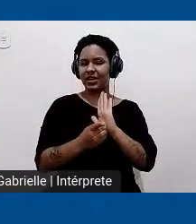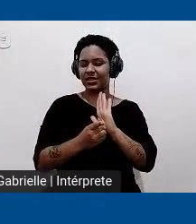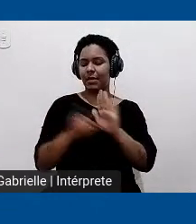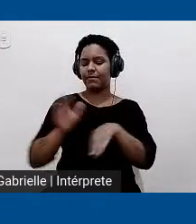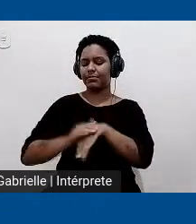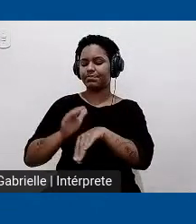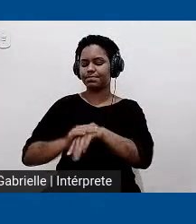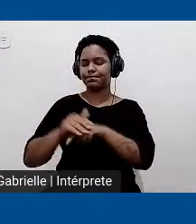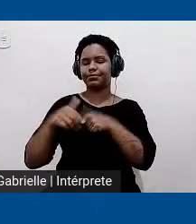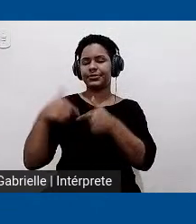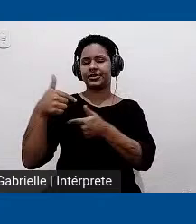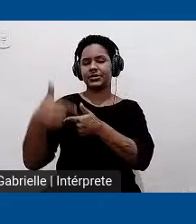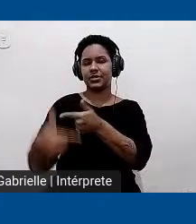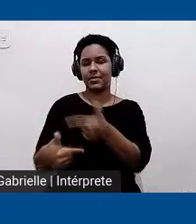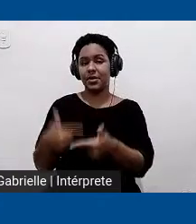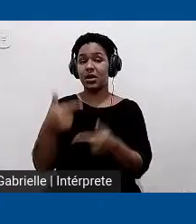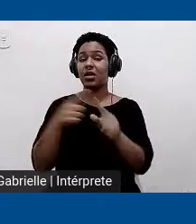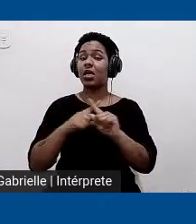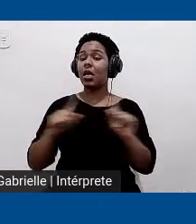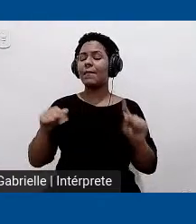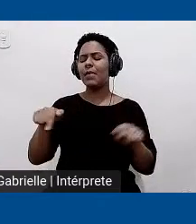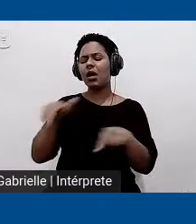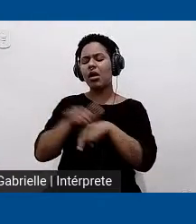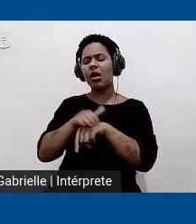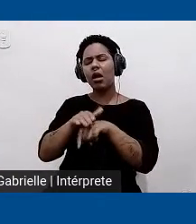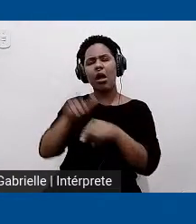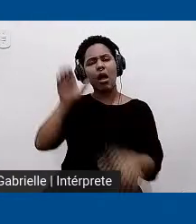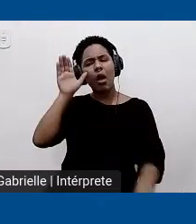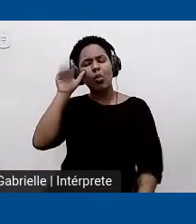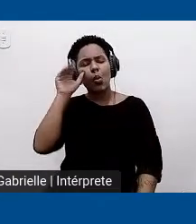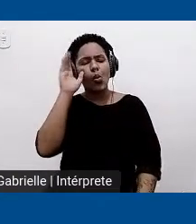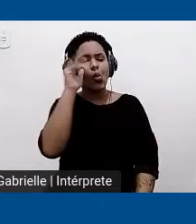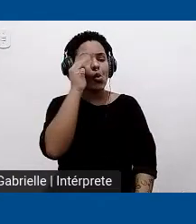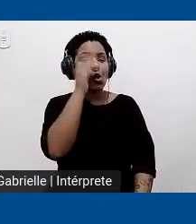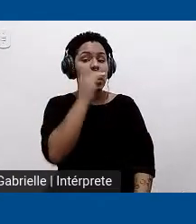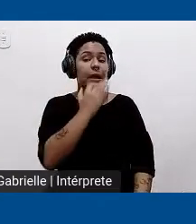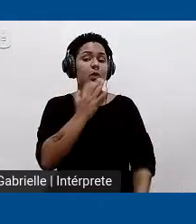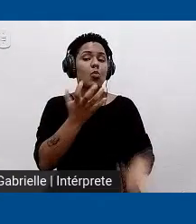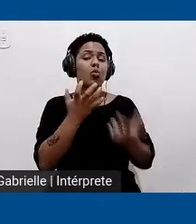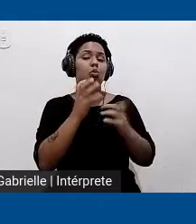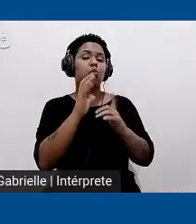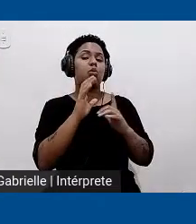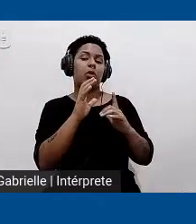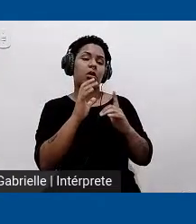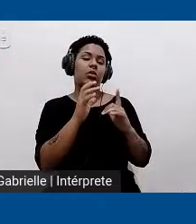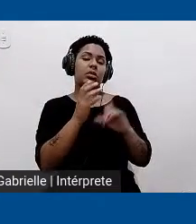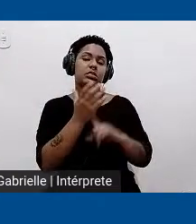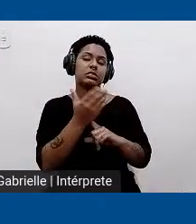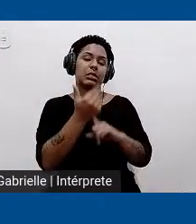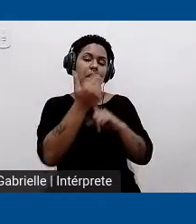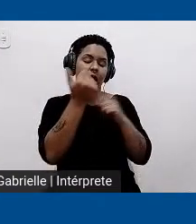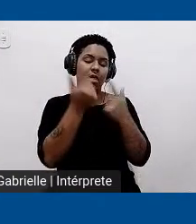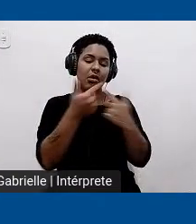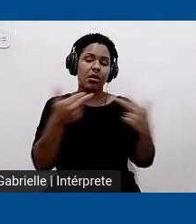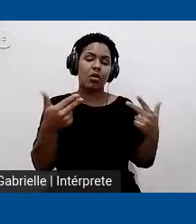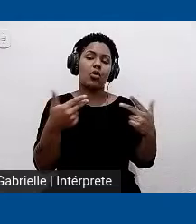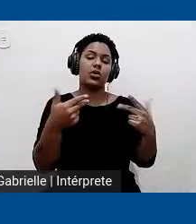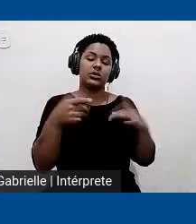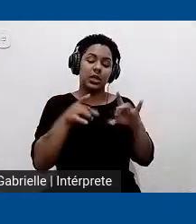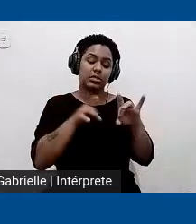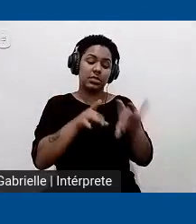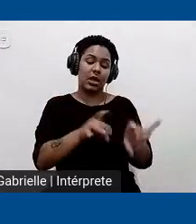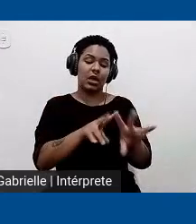né? Mas tinha curiosidade técnica de um iniciante. Você vê a anotação